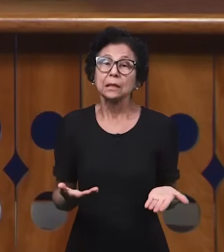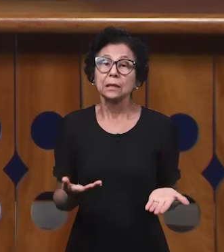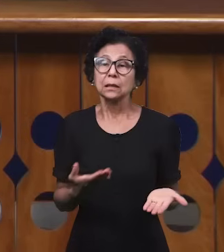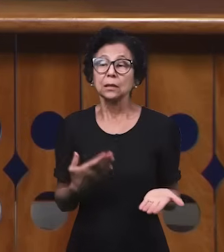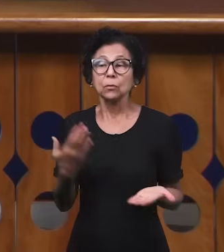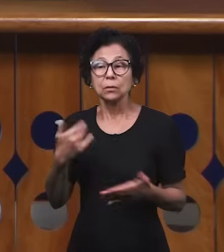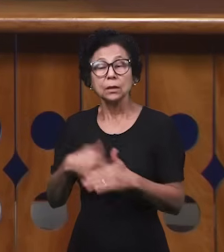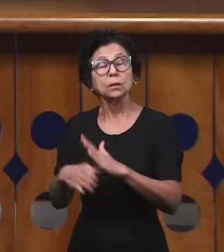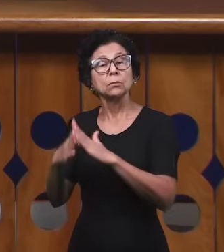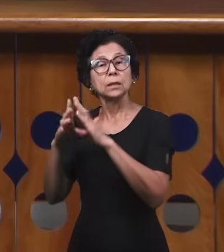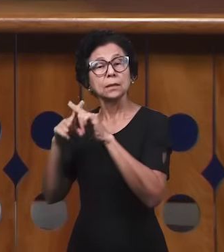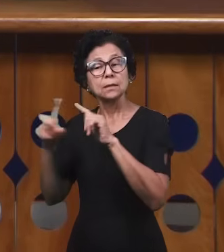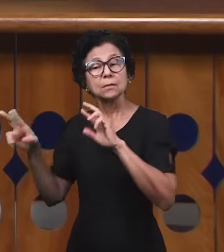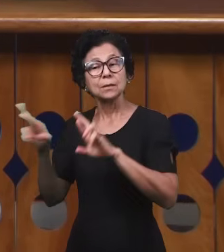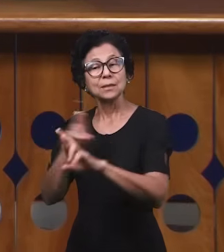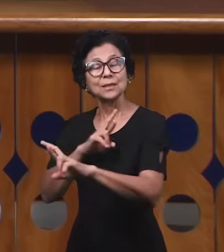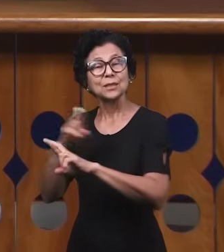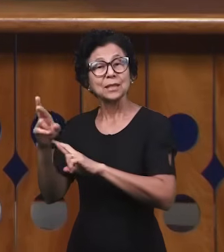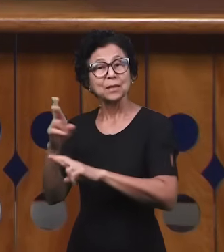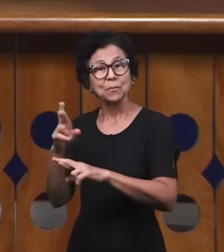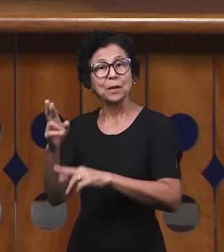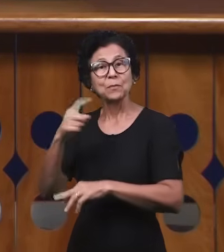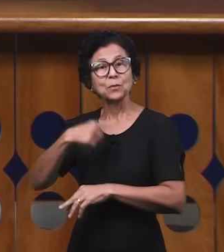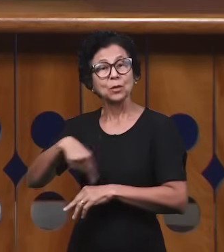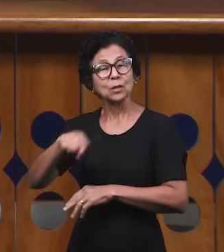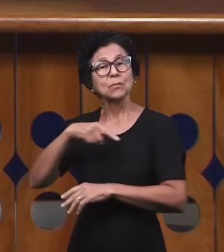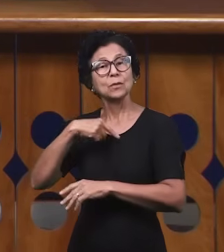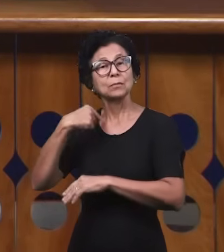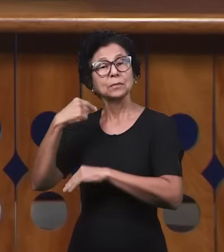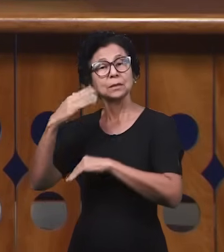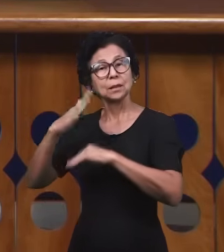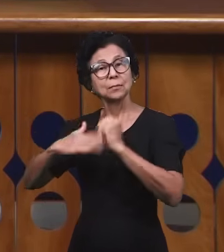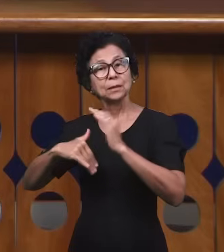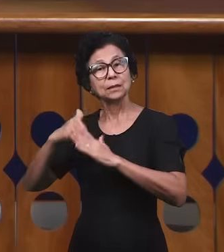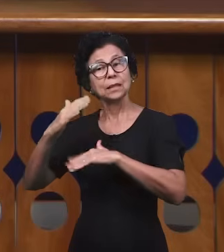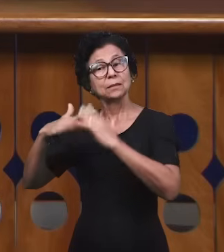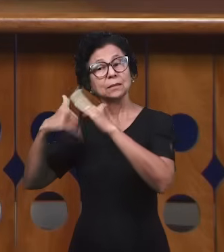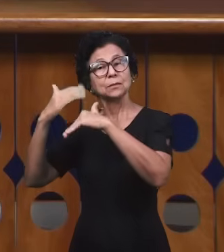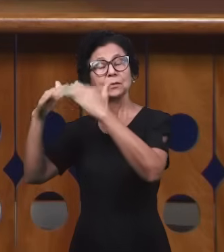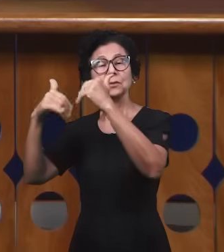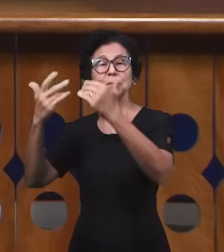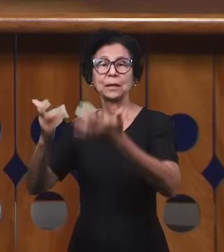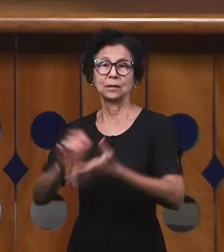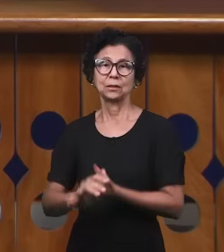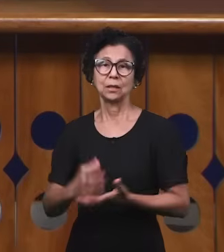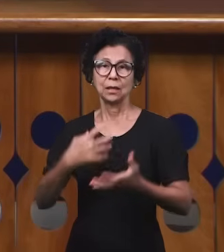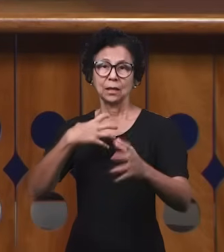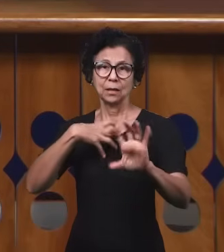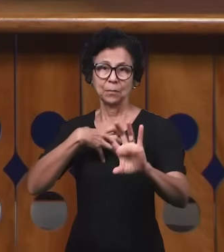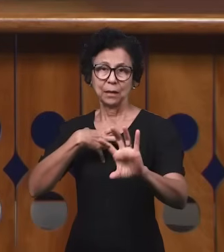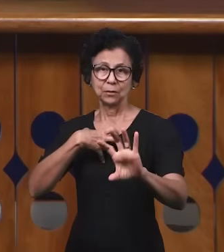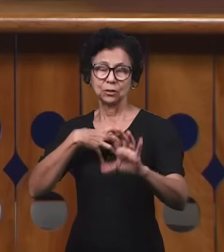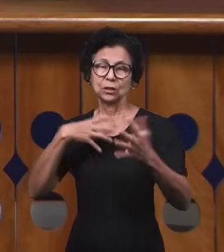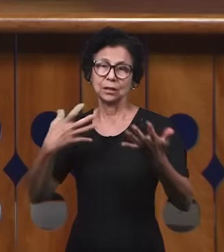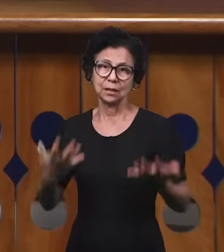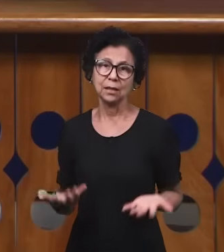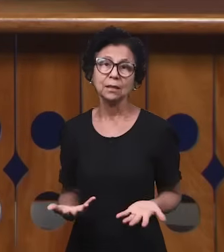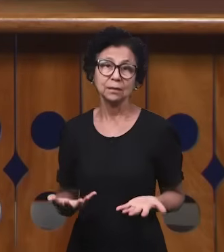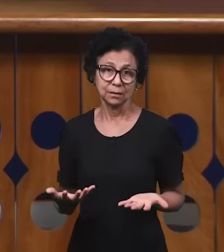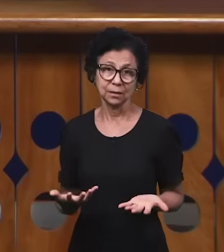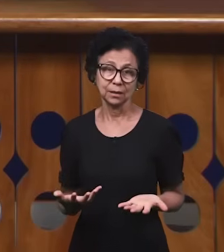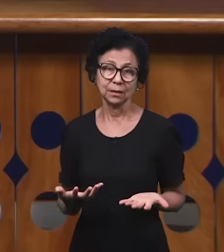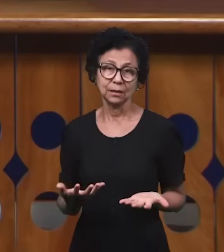da igreja nos prepara para esse quesito na vida profissional. Empatia e integridade, fundamental, não é